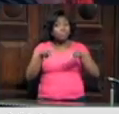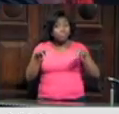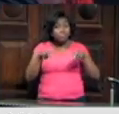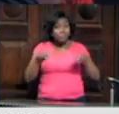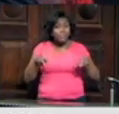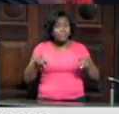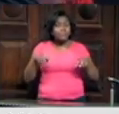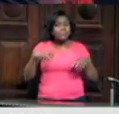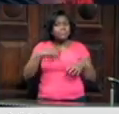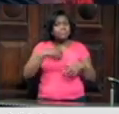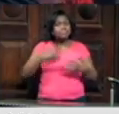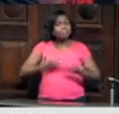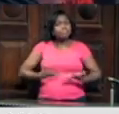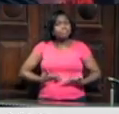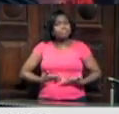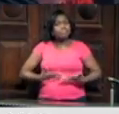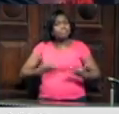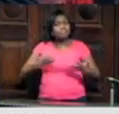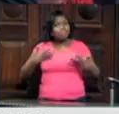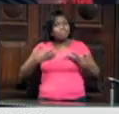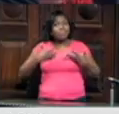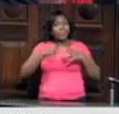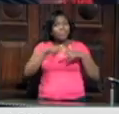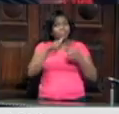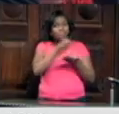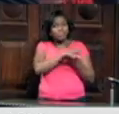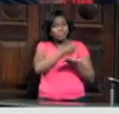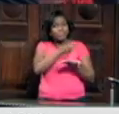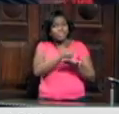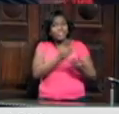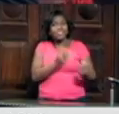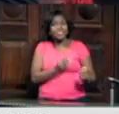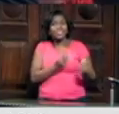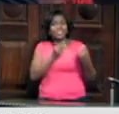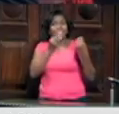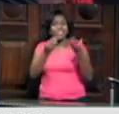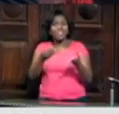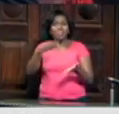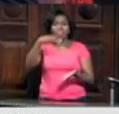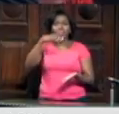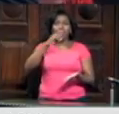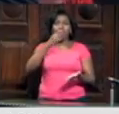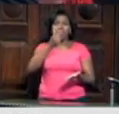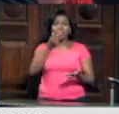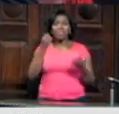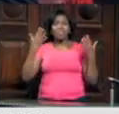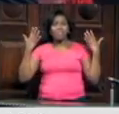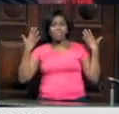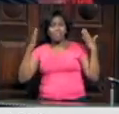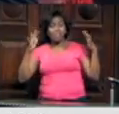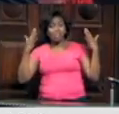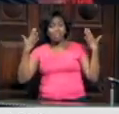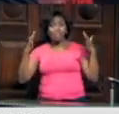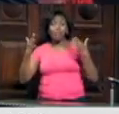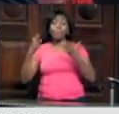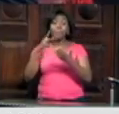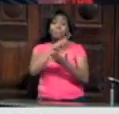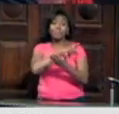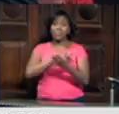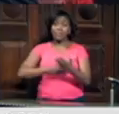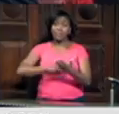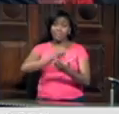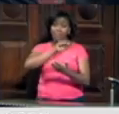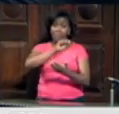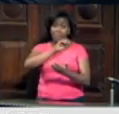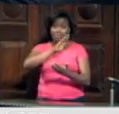sente-se engrandecido em oficializar a entrega da moção de congratulações e aplausos ao presidente da Academia Carioca